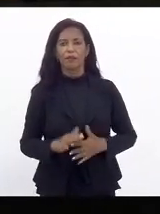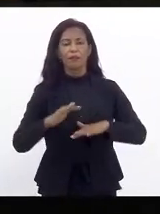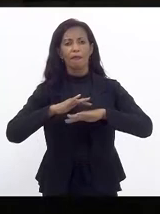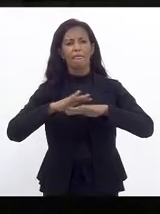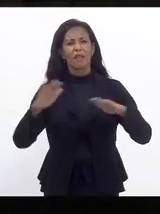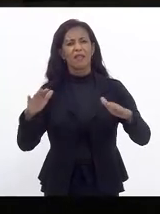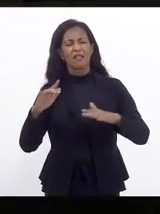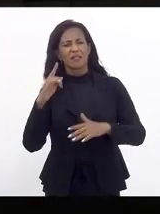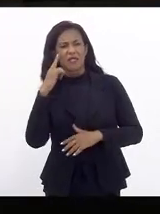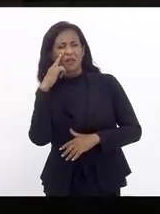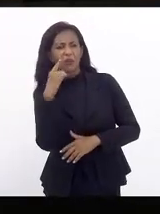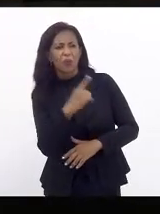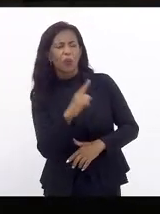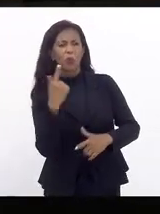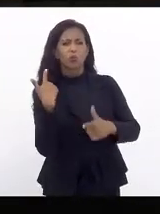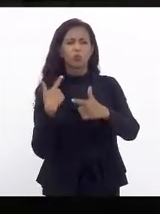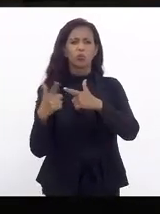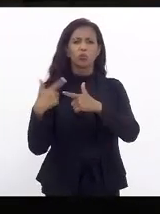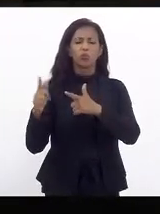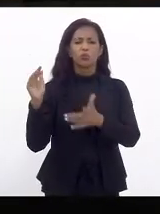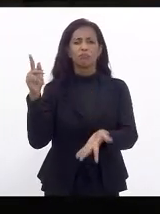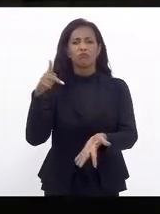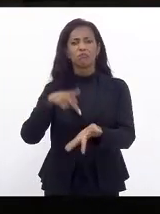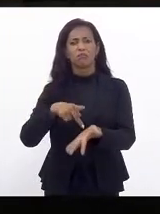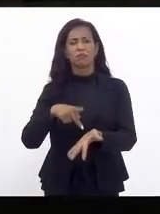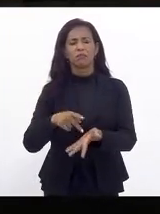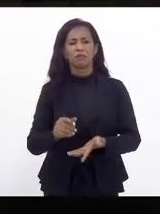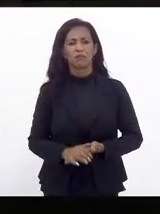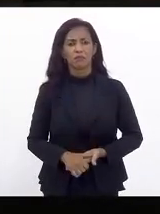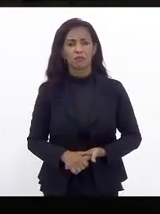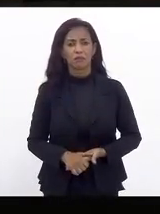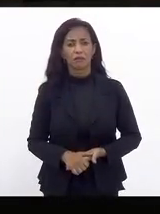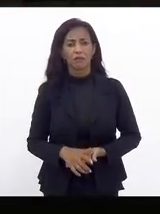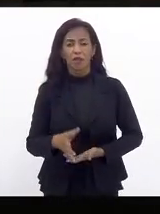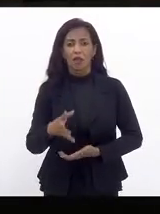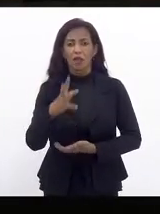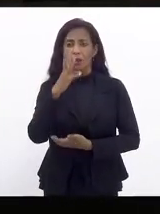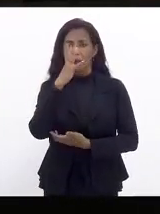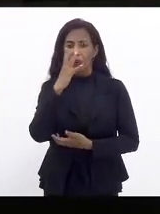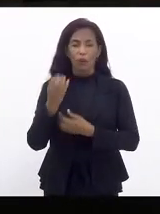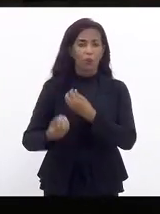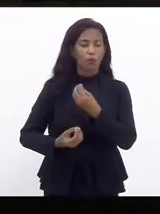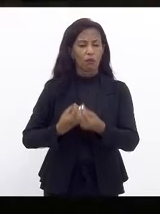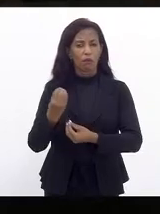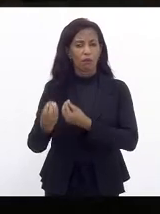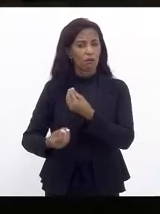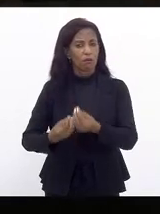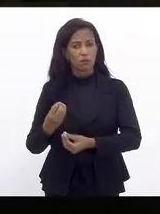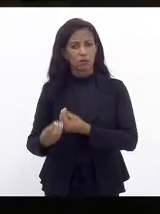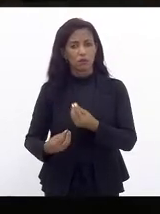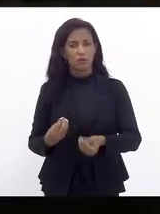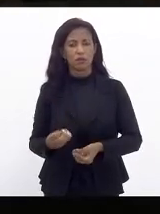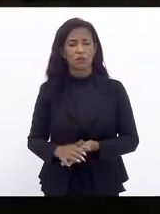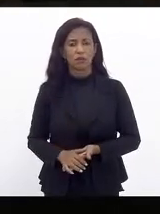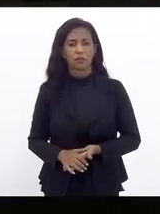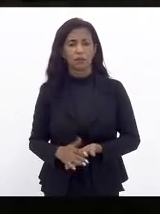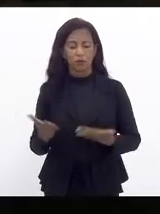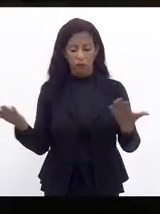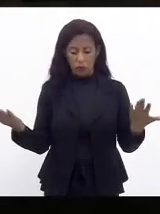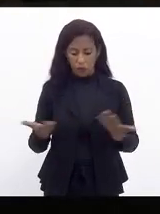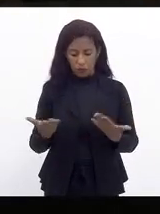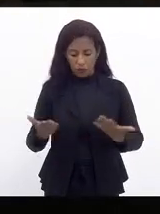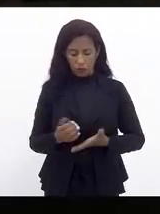as amarras da realidade. É impressionante, senhora presidenta. Eu